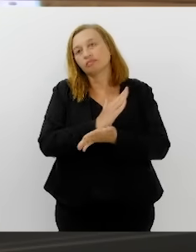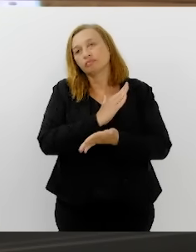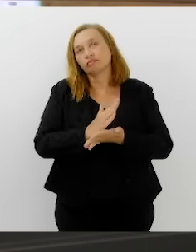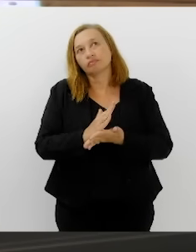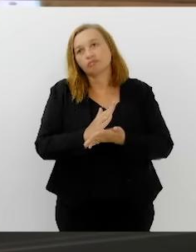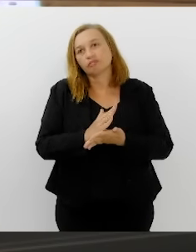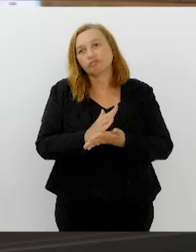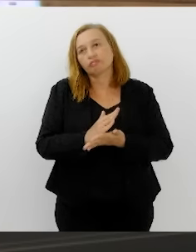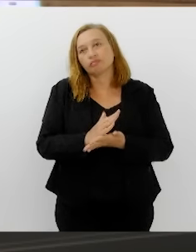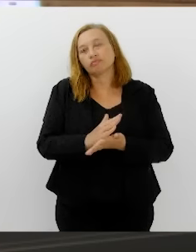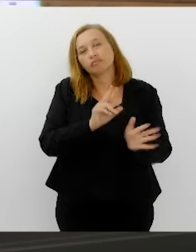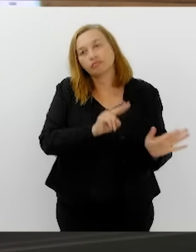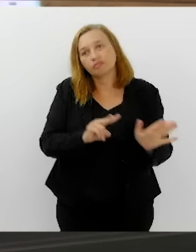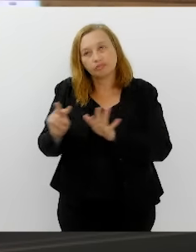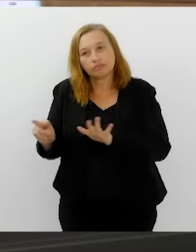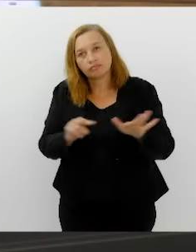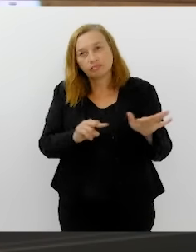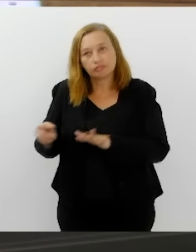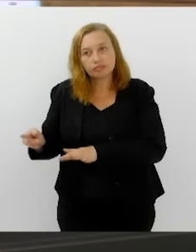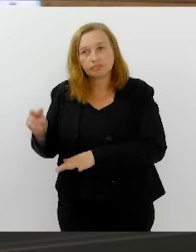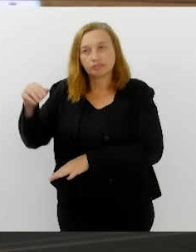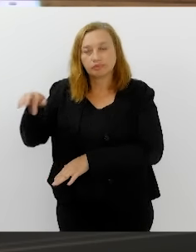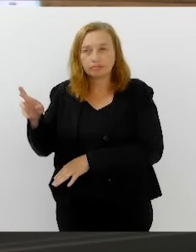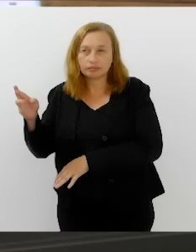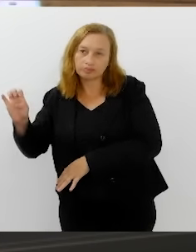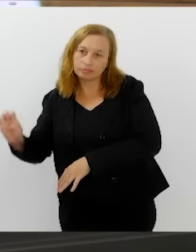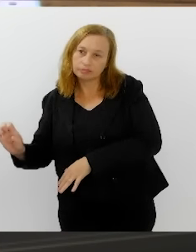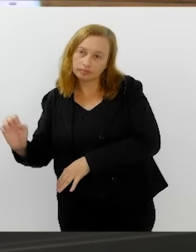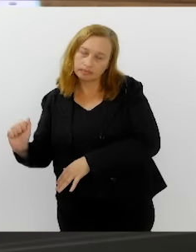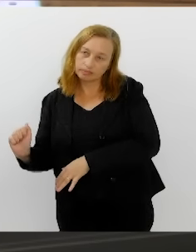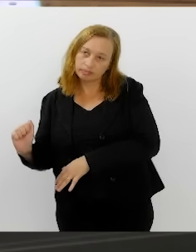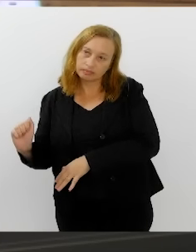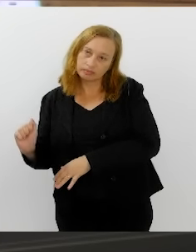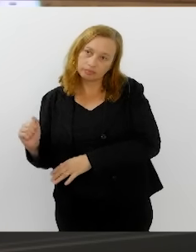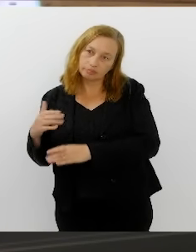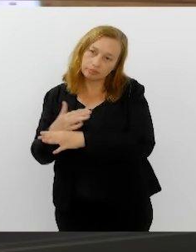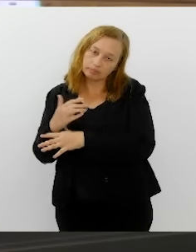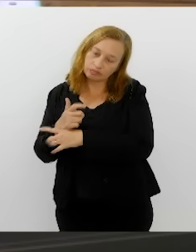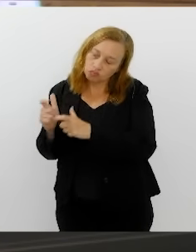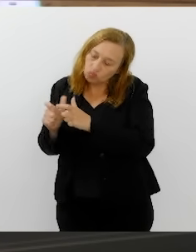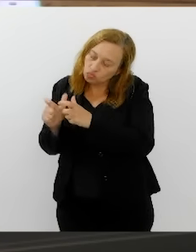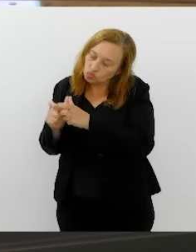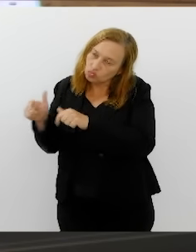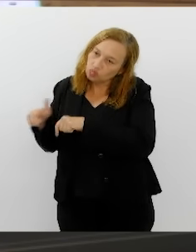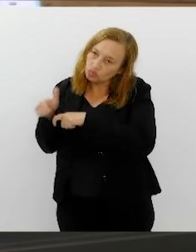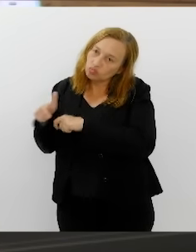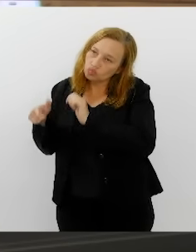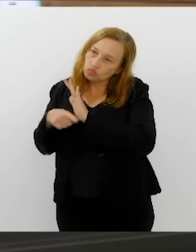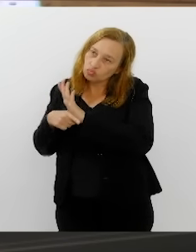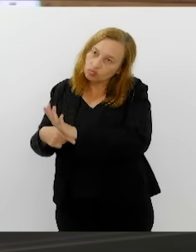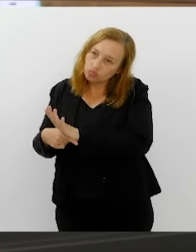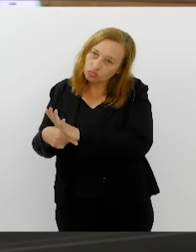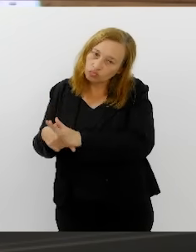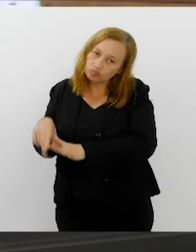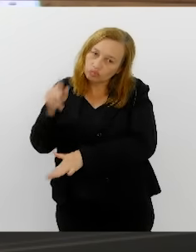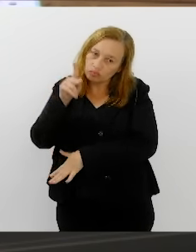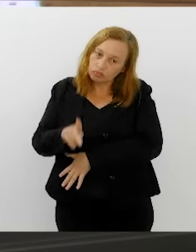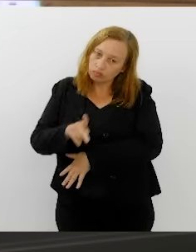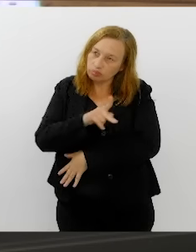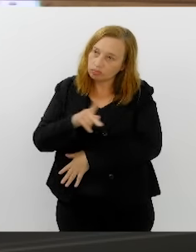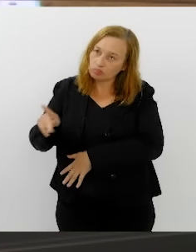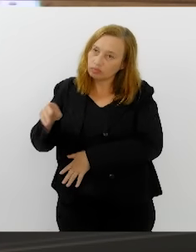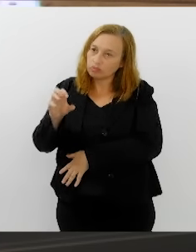algumas semanas, ele ia para Miracema, cidade pequenininha do interior, e lá ele ajudava o nosso querido Padre Olavo